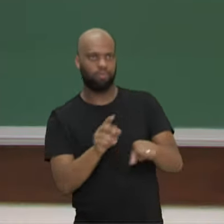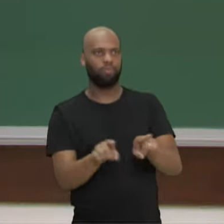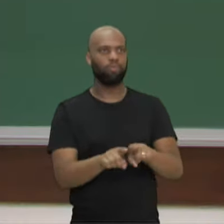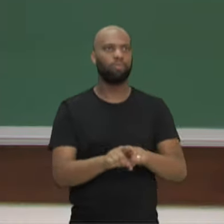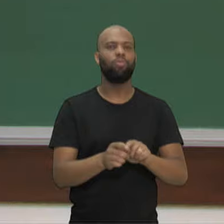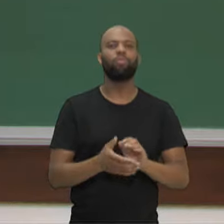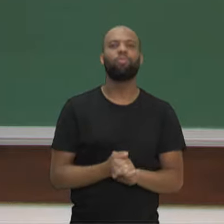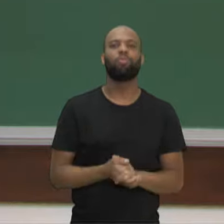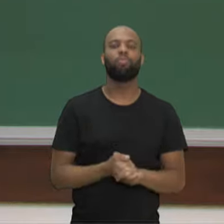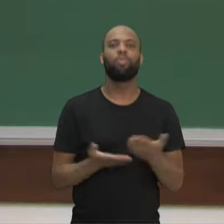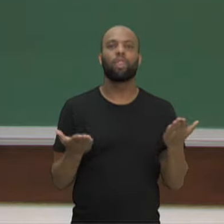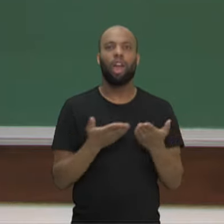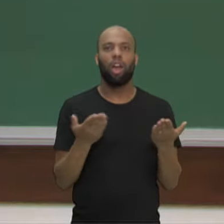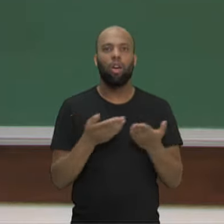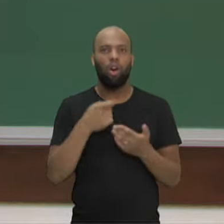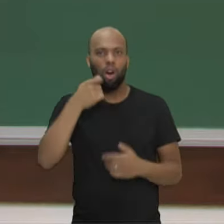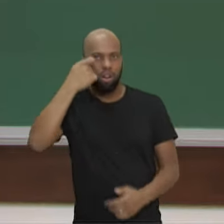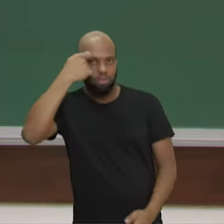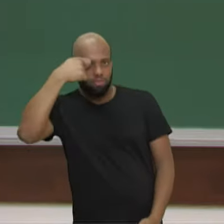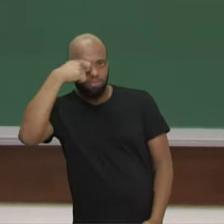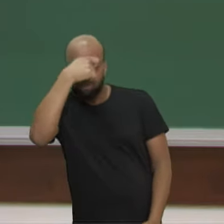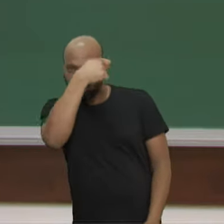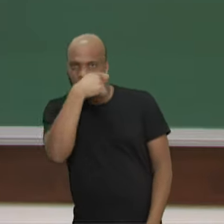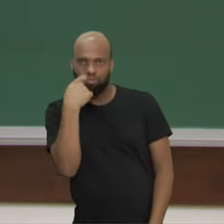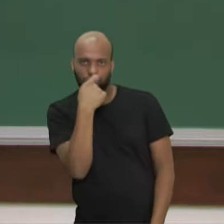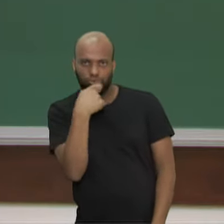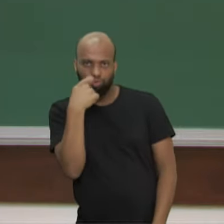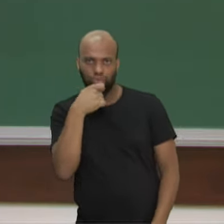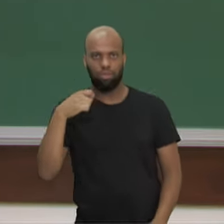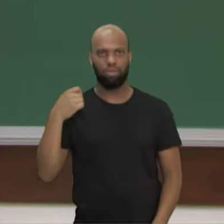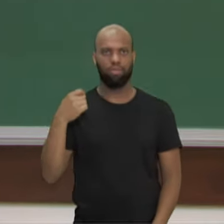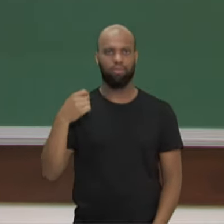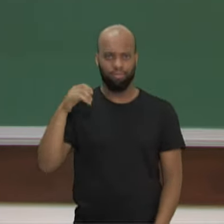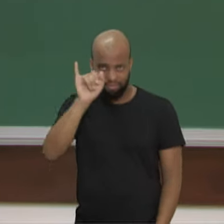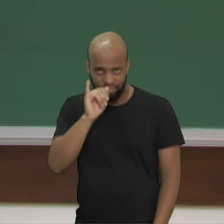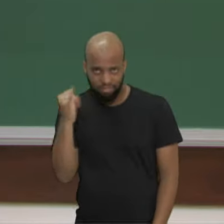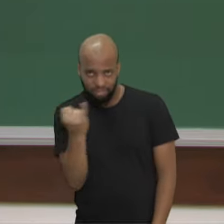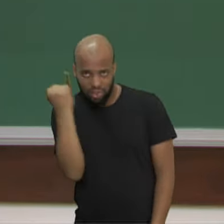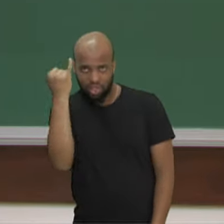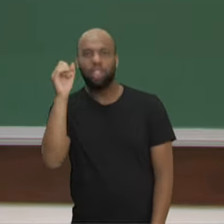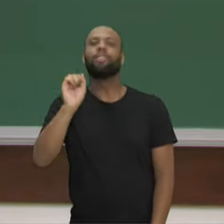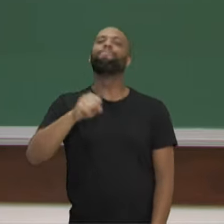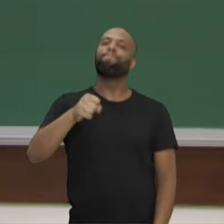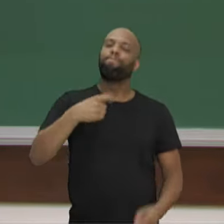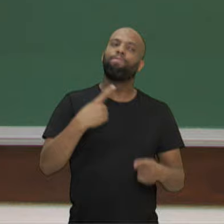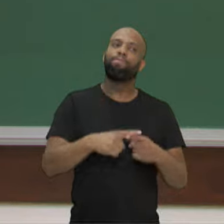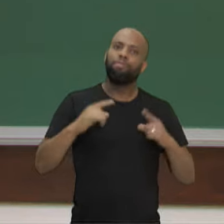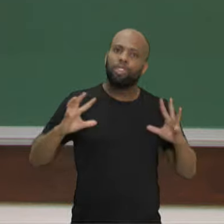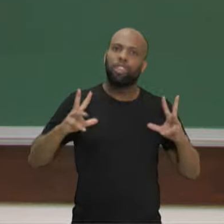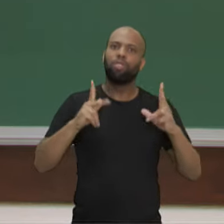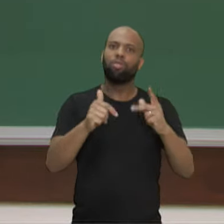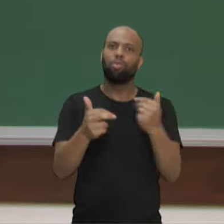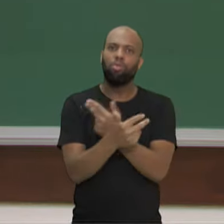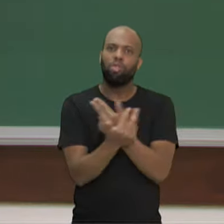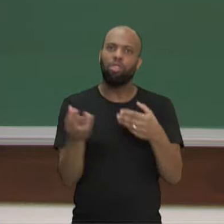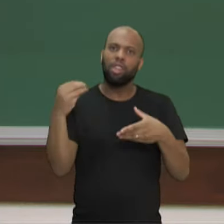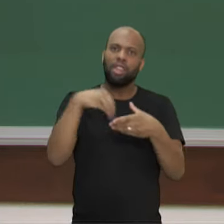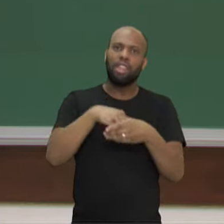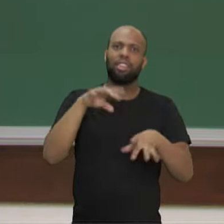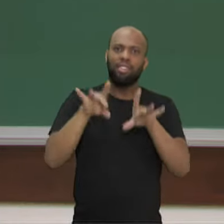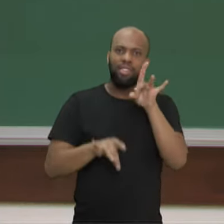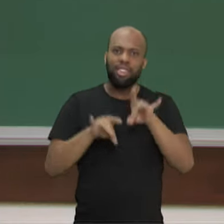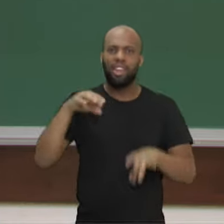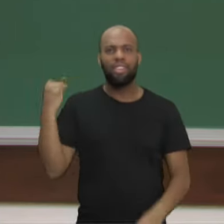Maquiagem teatral é importante, gente? Muito também. Todos os elementos no teatro são importantes, todas